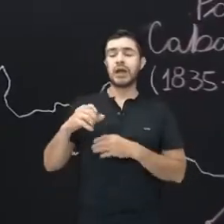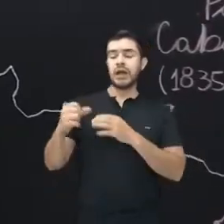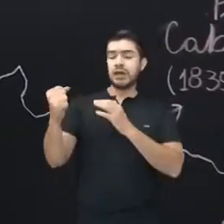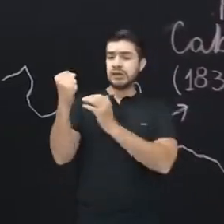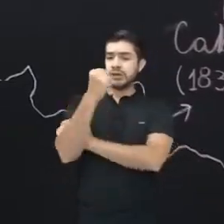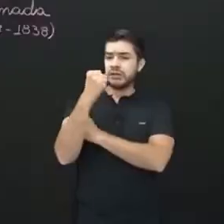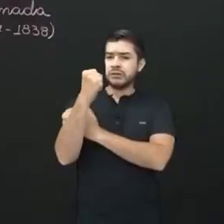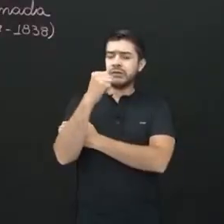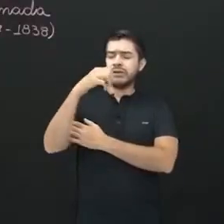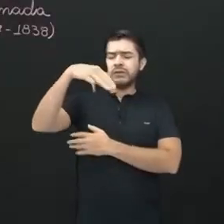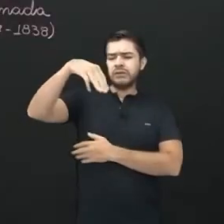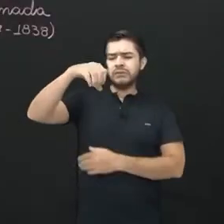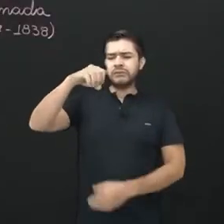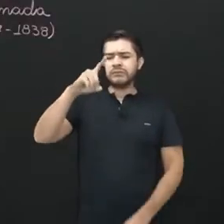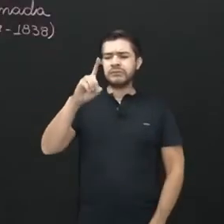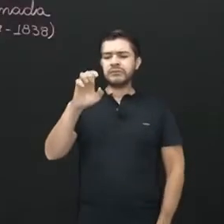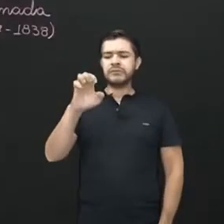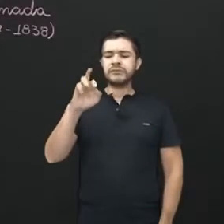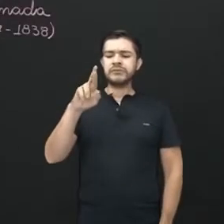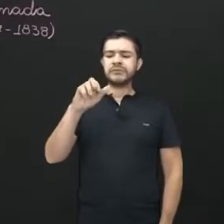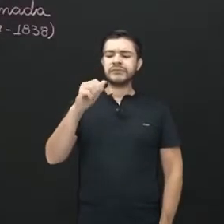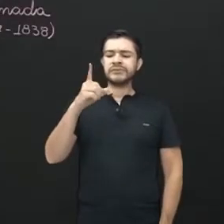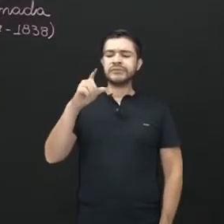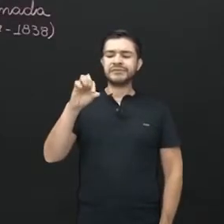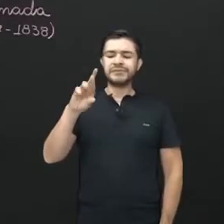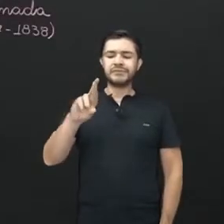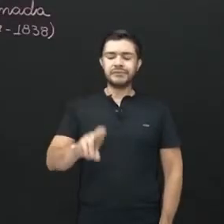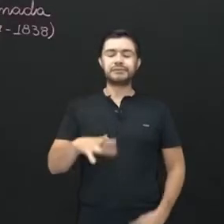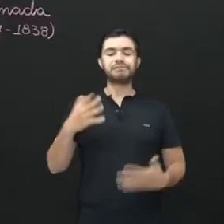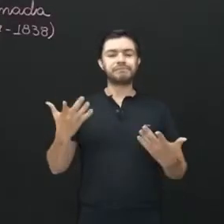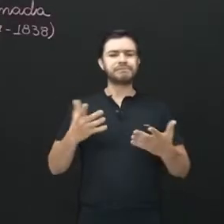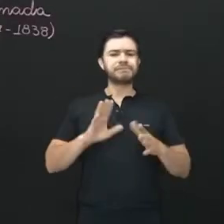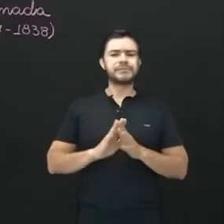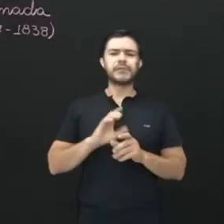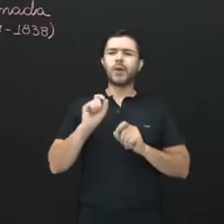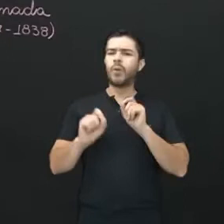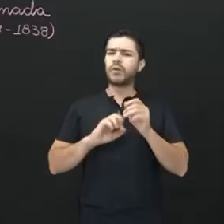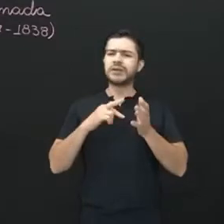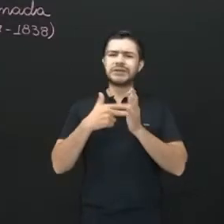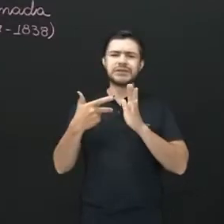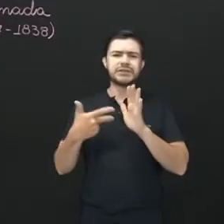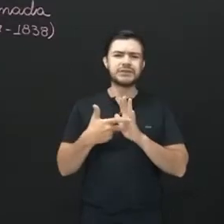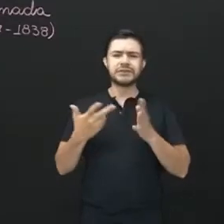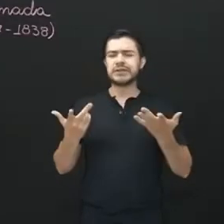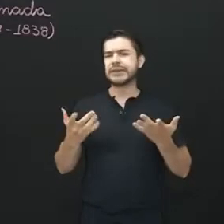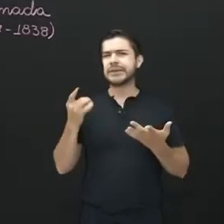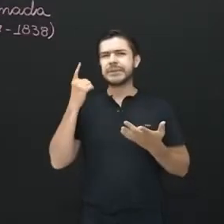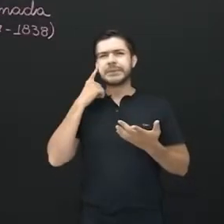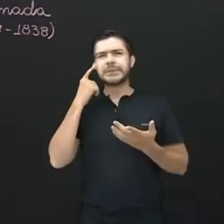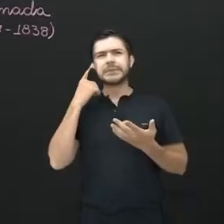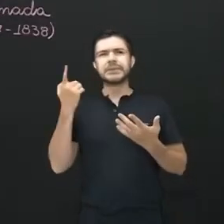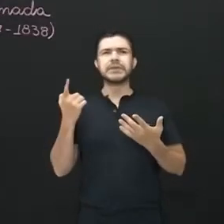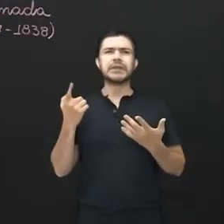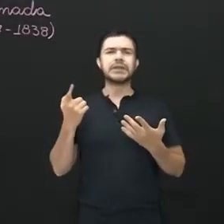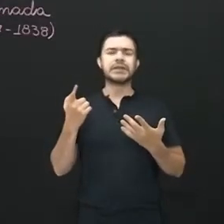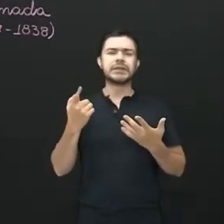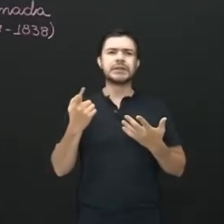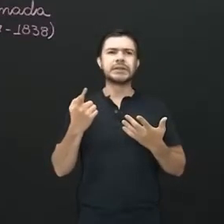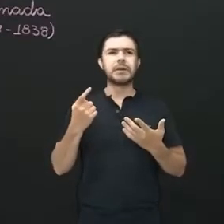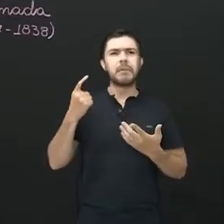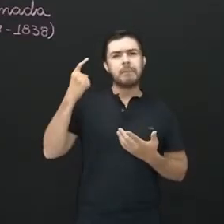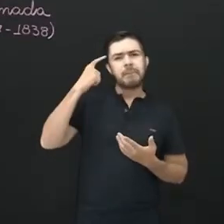no mundo estava ganhando força a noção de tripartição dos poderes, que foi inspirada em Montesquieu, um